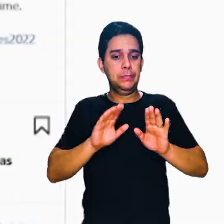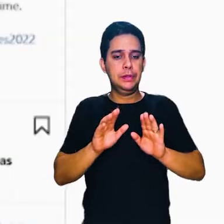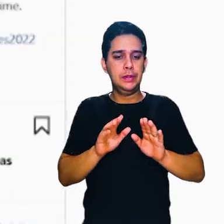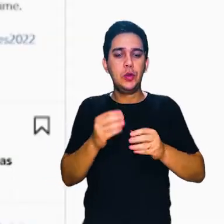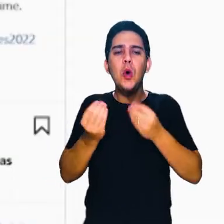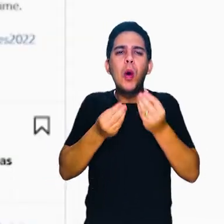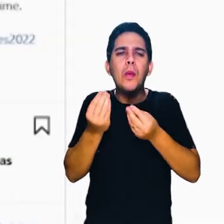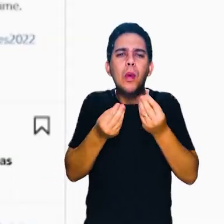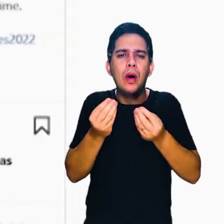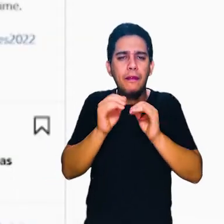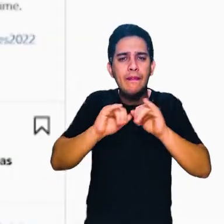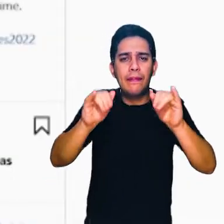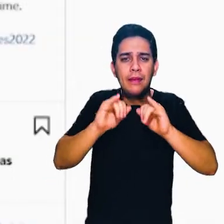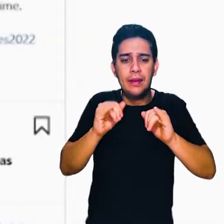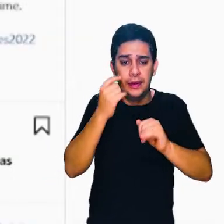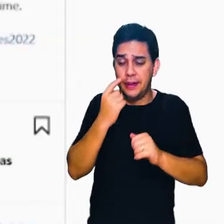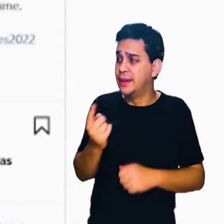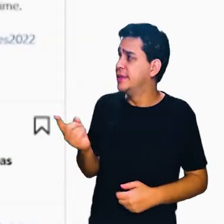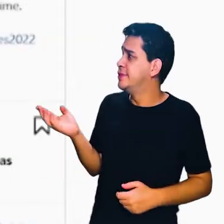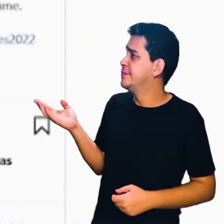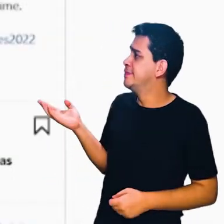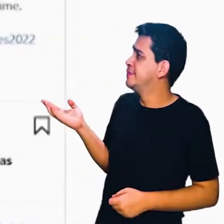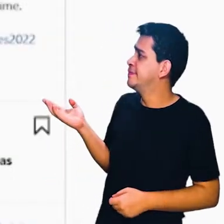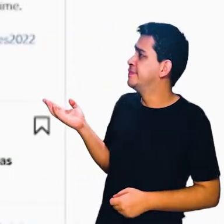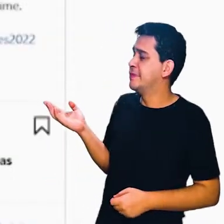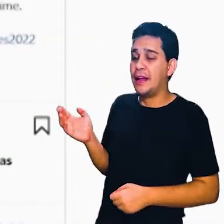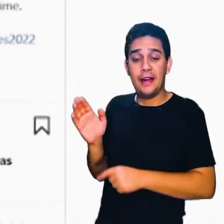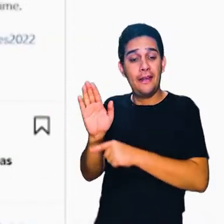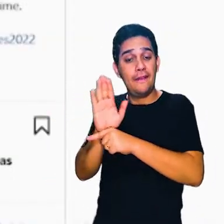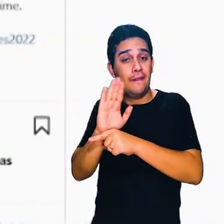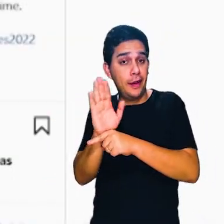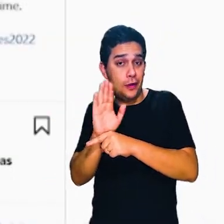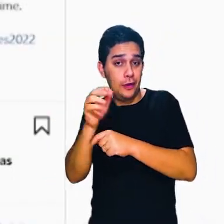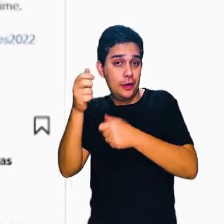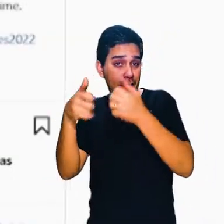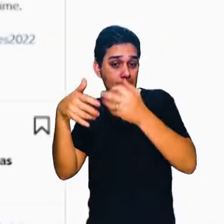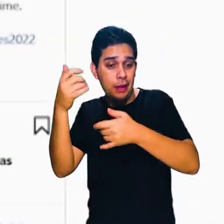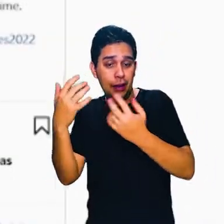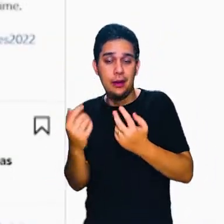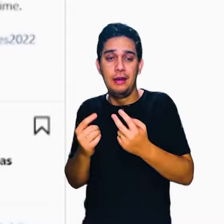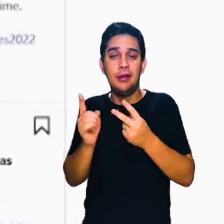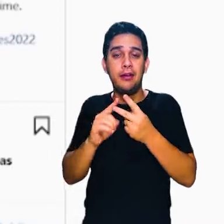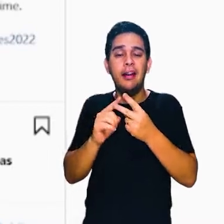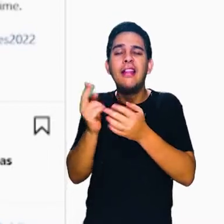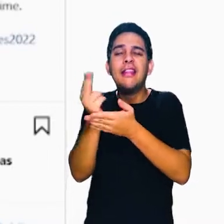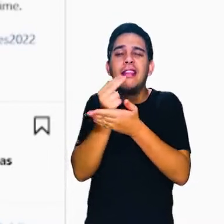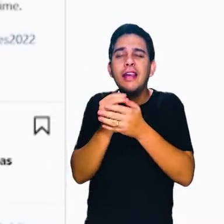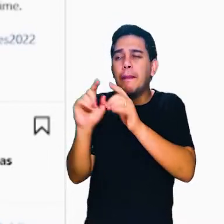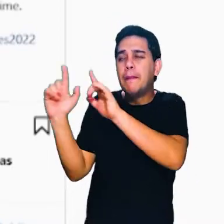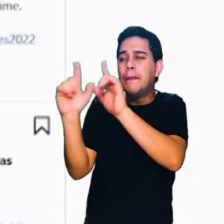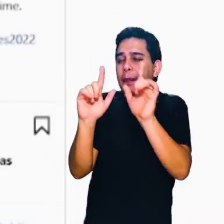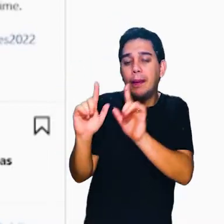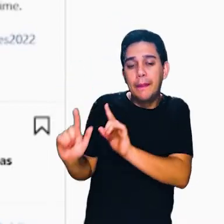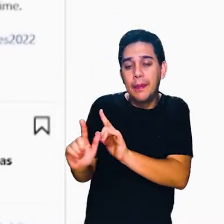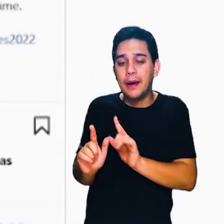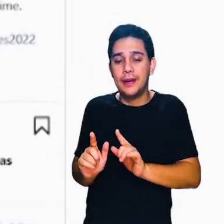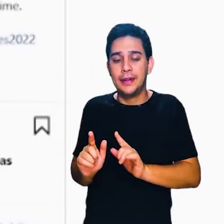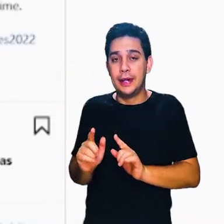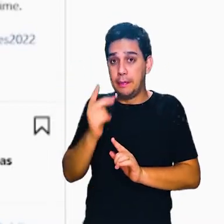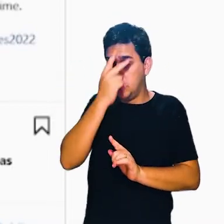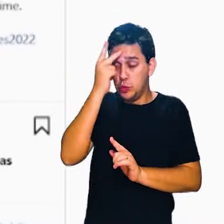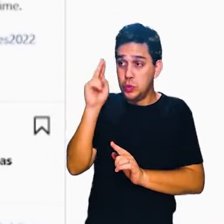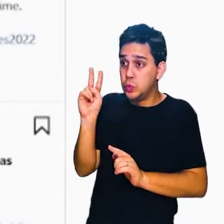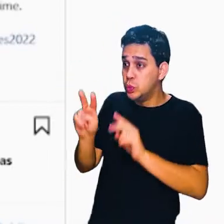em quadrinhos e vídeos explicativos que buscam auxiliar o cidadão a identificar notícias falsas ou com conteúdo